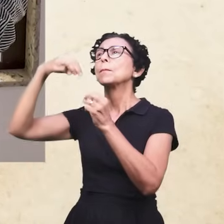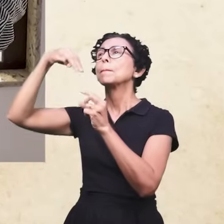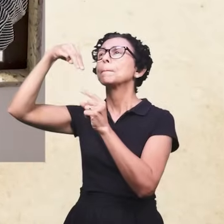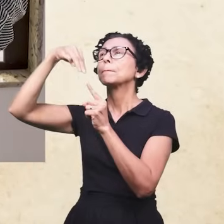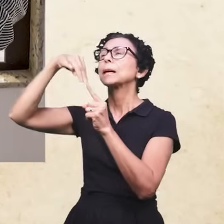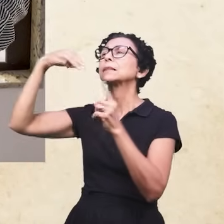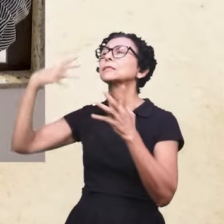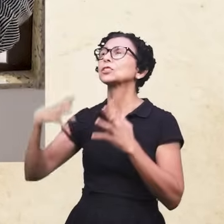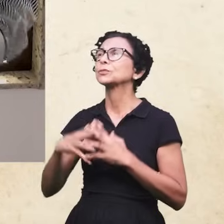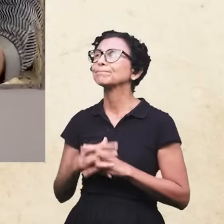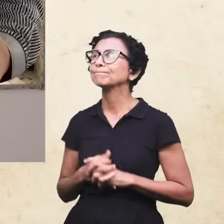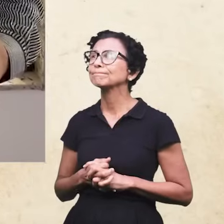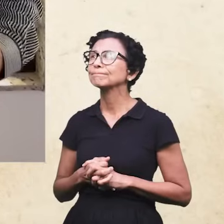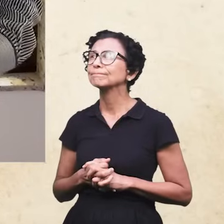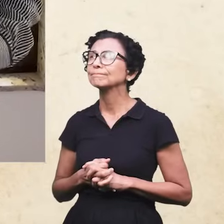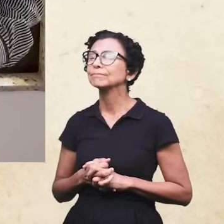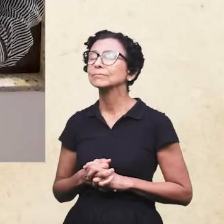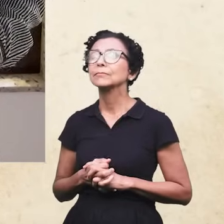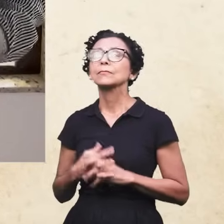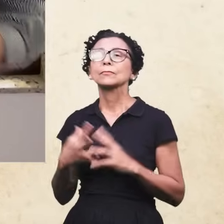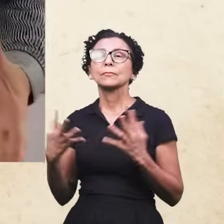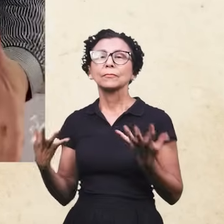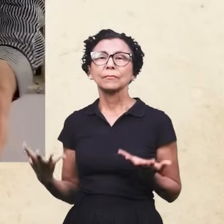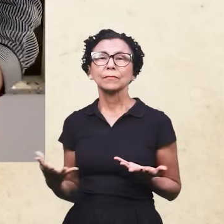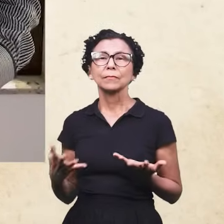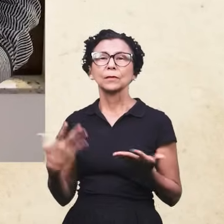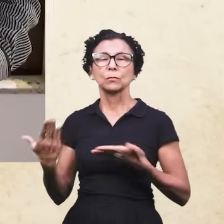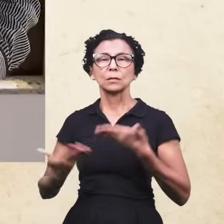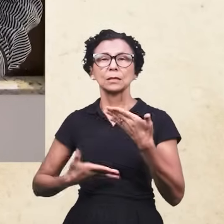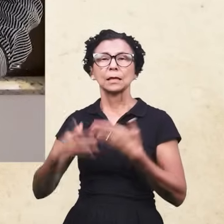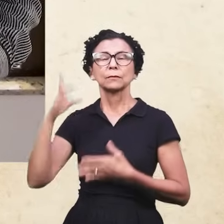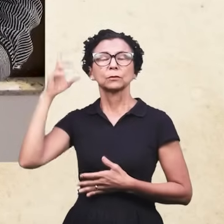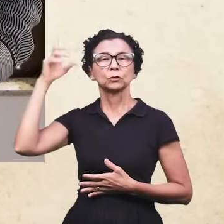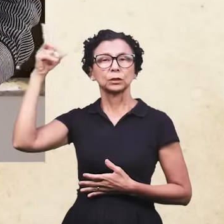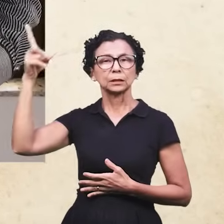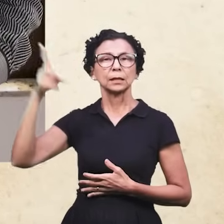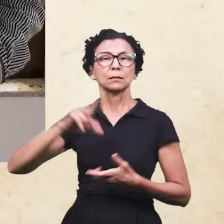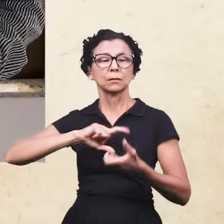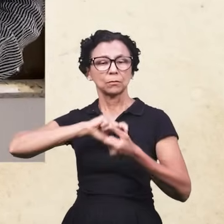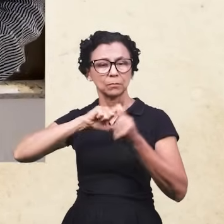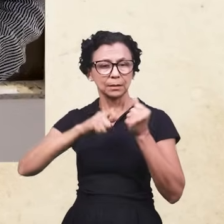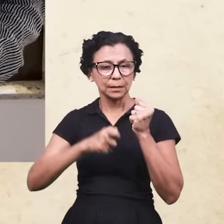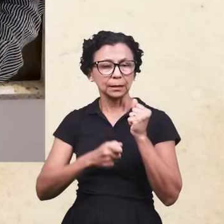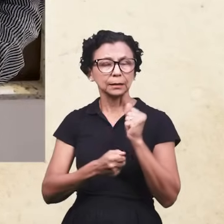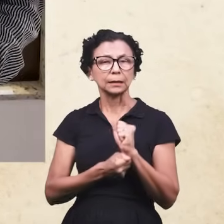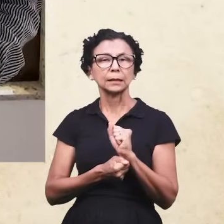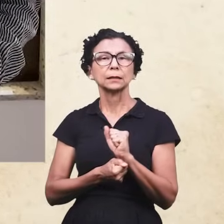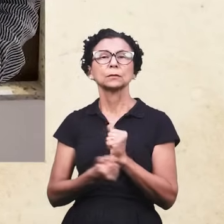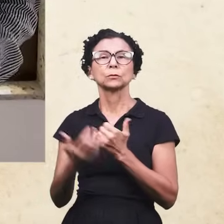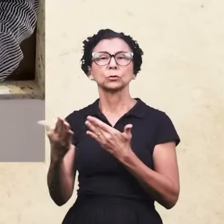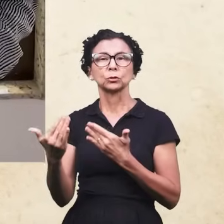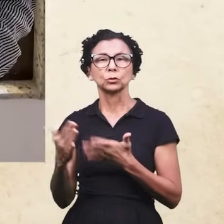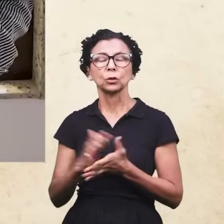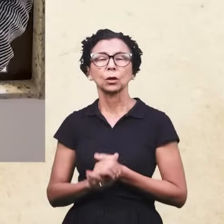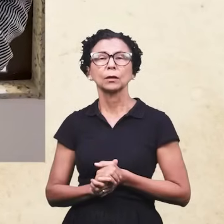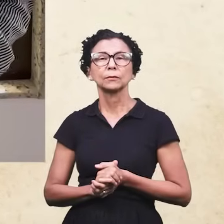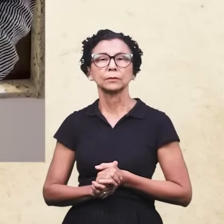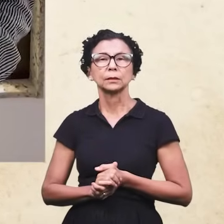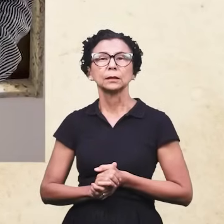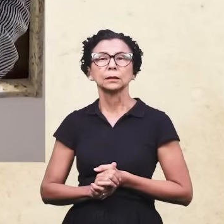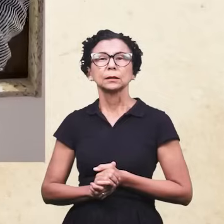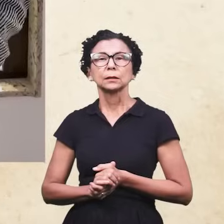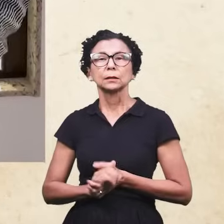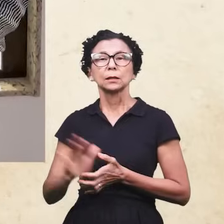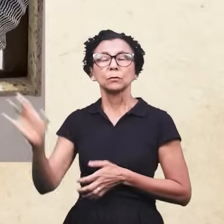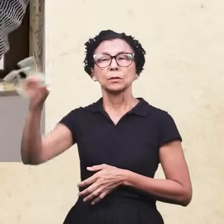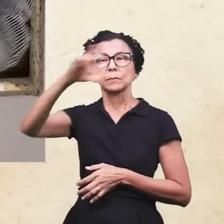minha mente? E esse é o segredo do servo de Deus, do jovem que quer ter a sua mente conduzida pelo